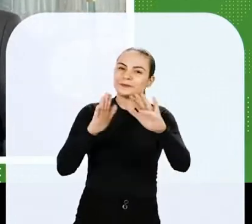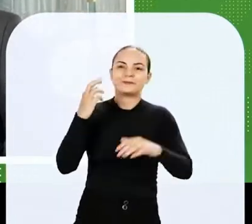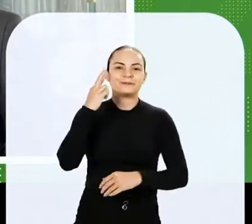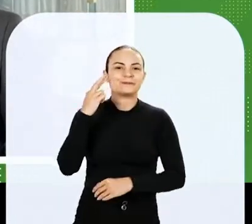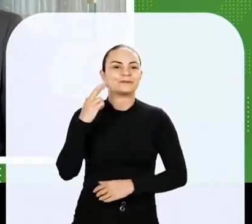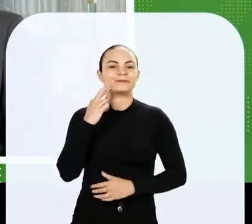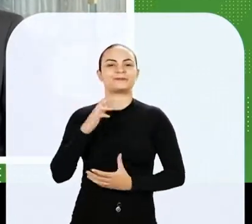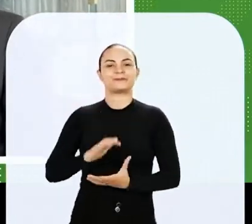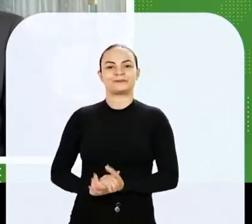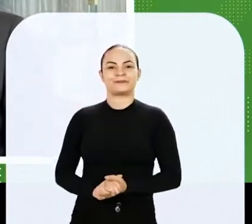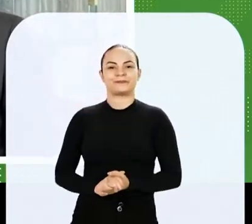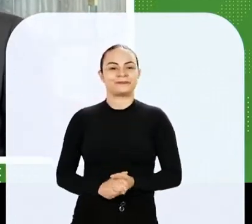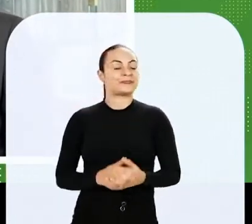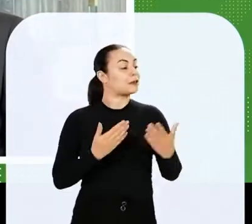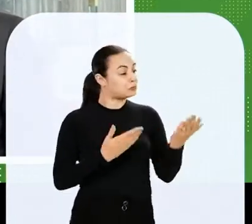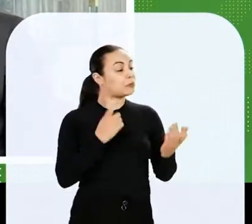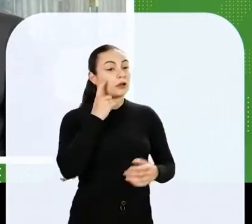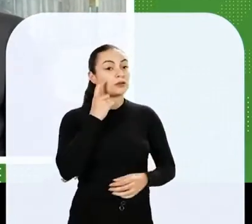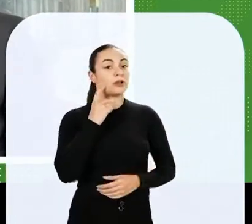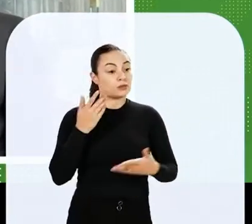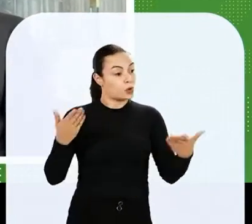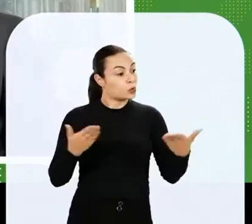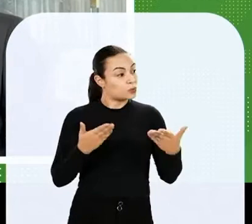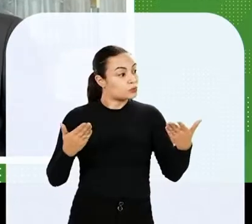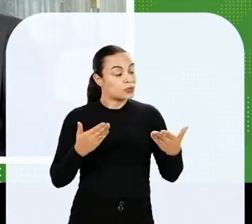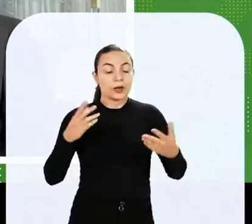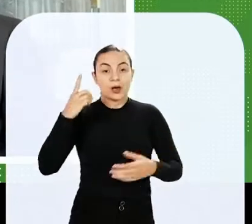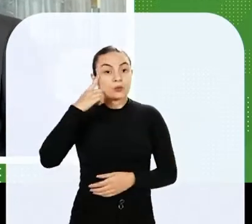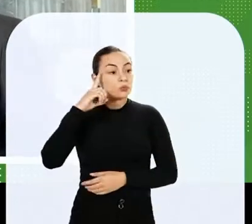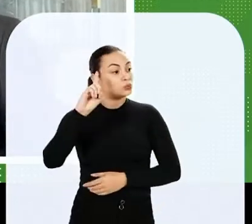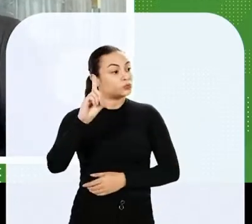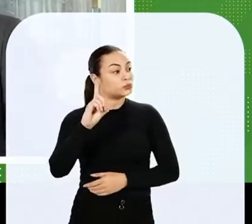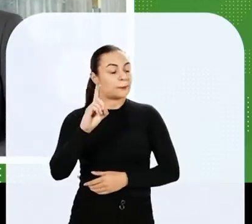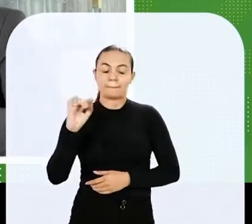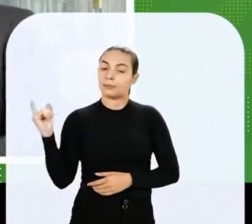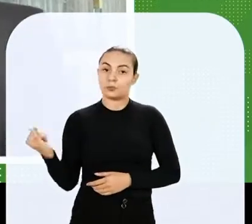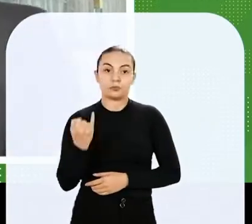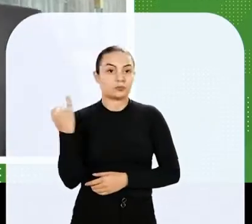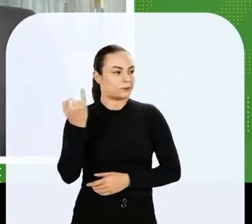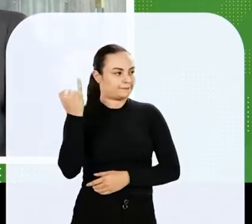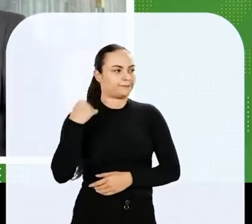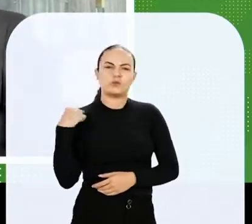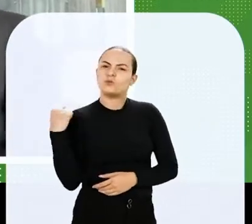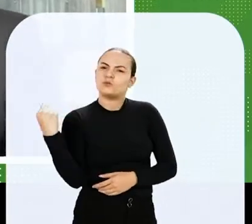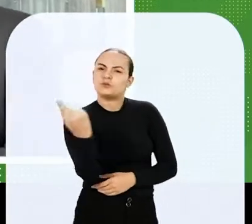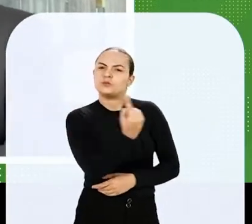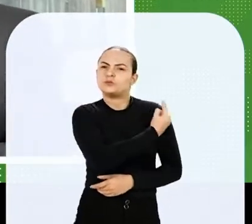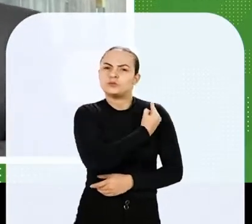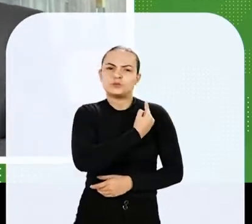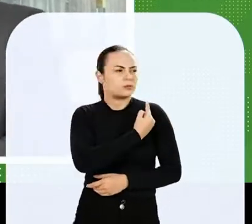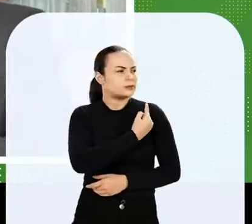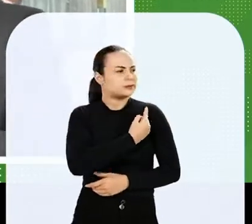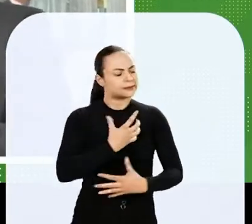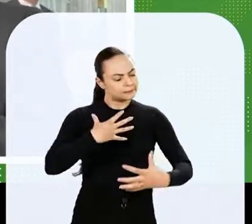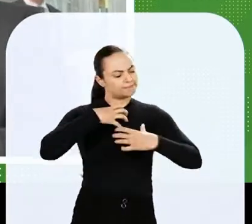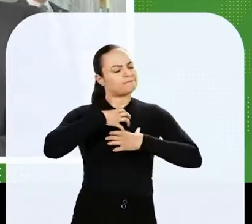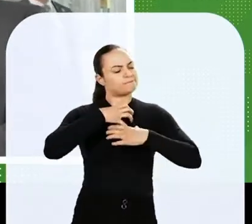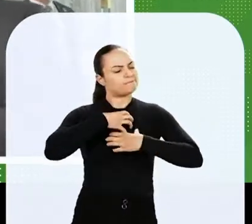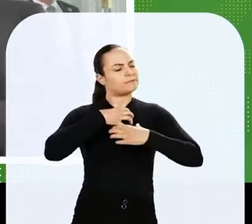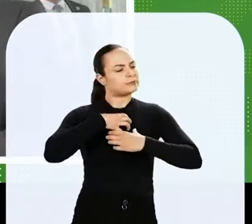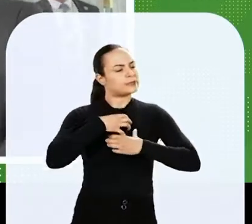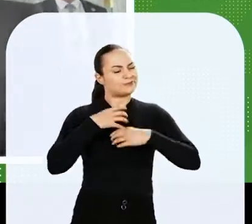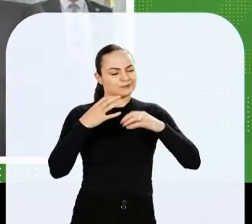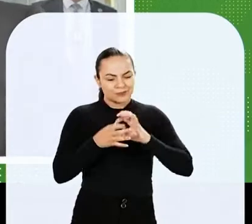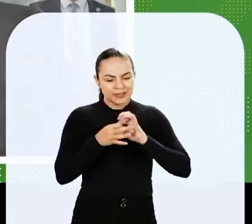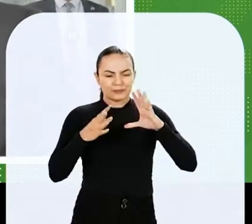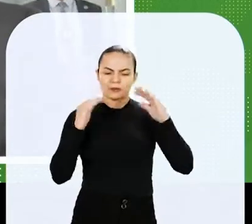defesa do Brasil e das caras liberdades emocionais que nós temos. Um abraço para Rondônia. Marcos Rogério, hoje é o dia